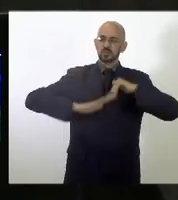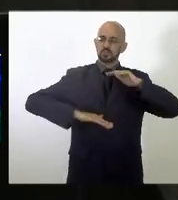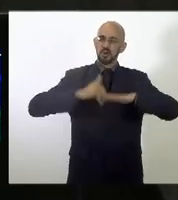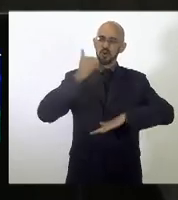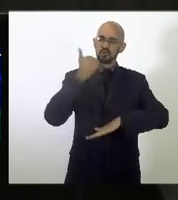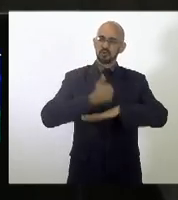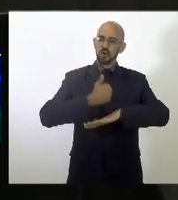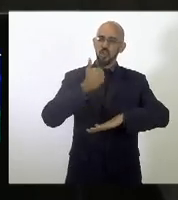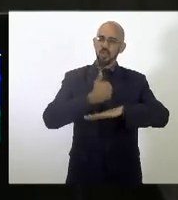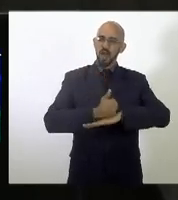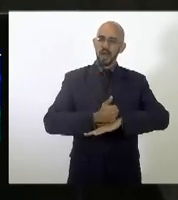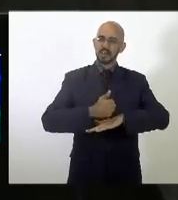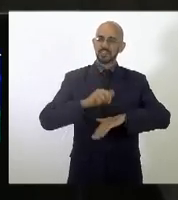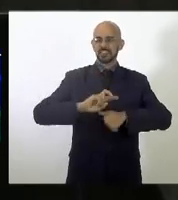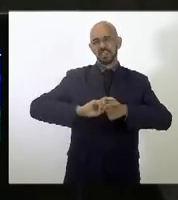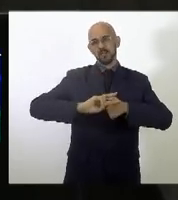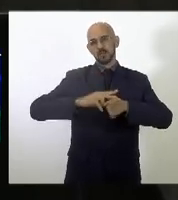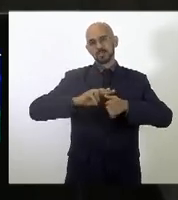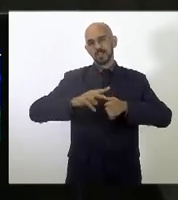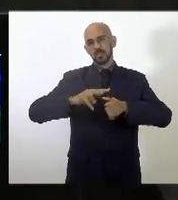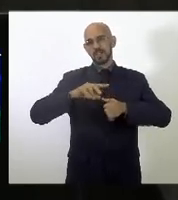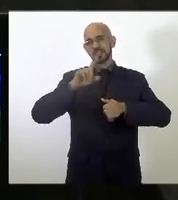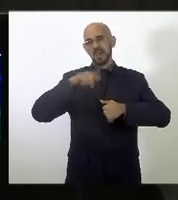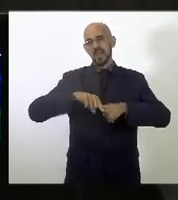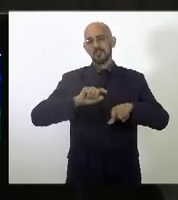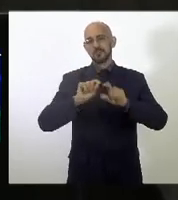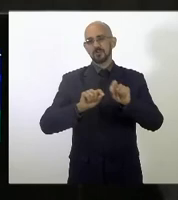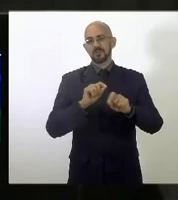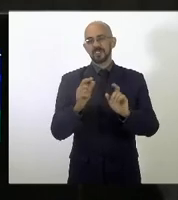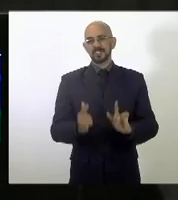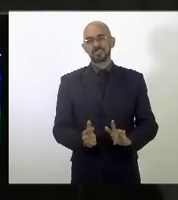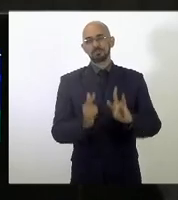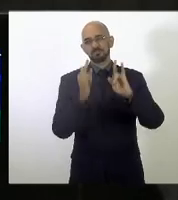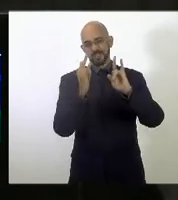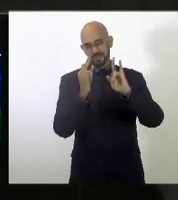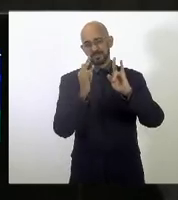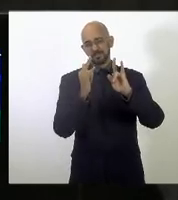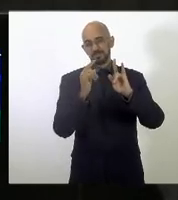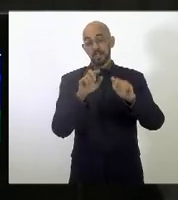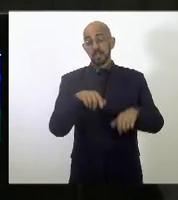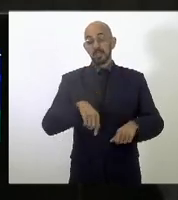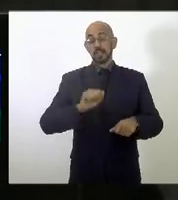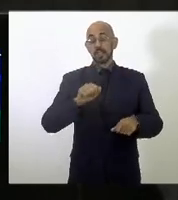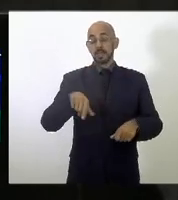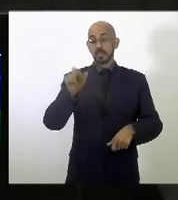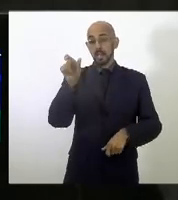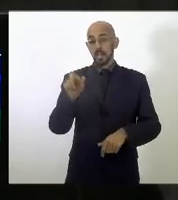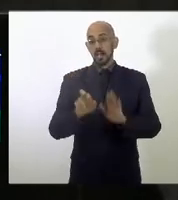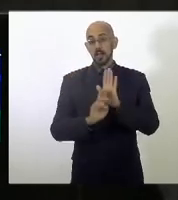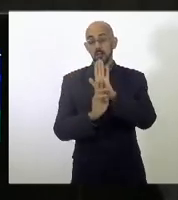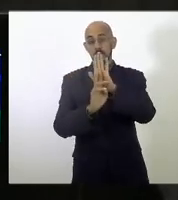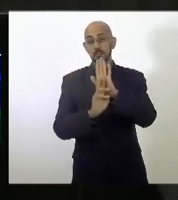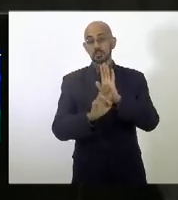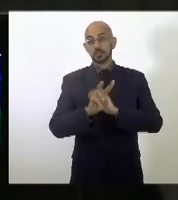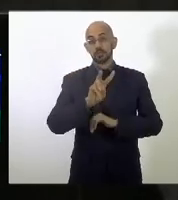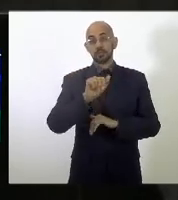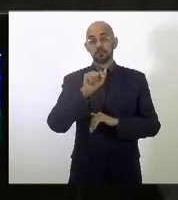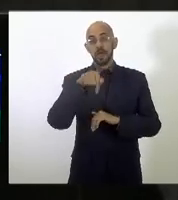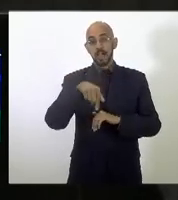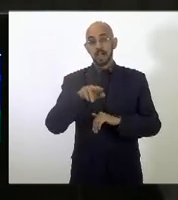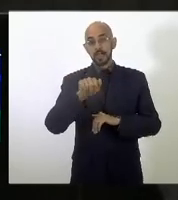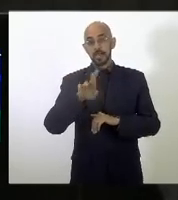e o resultado foi esse aqui. E na pessoa do Wagner Victor, eu queria